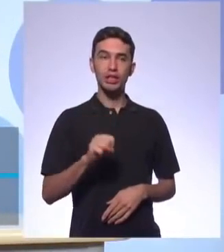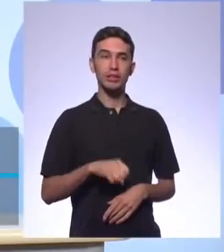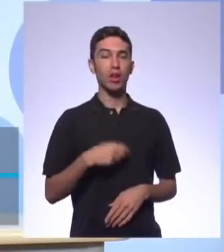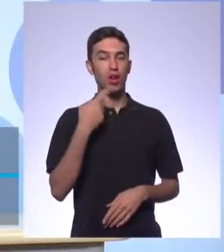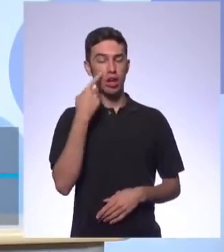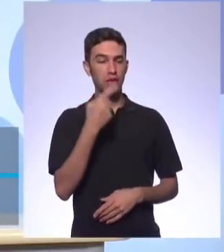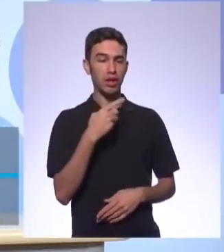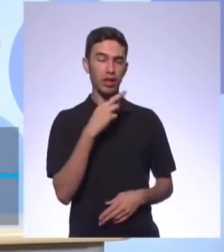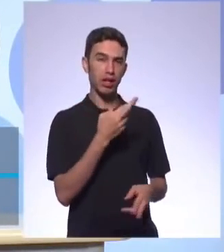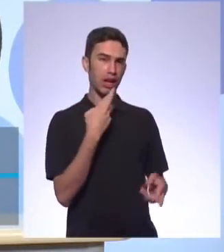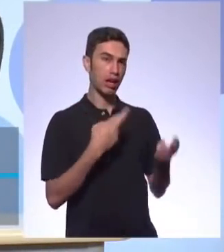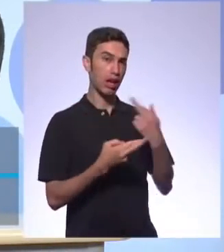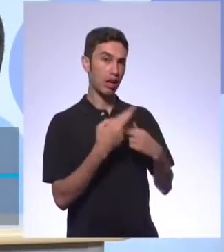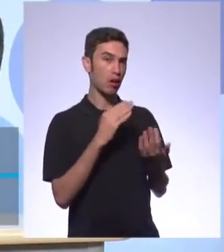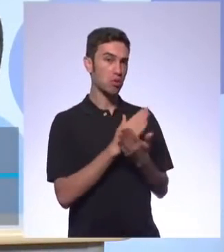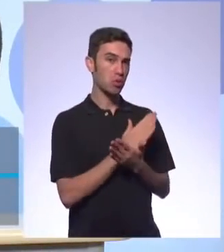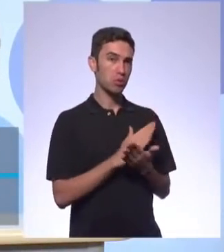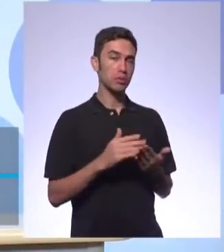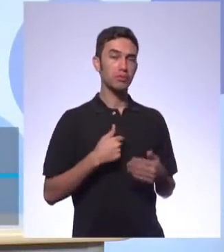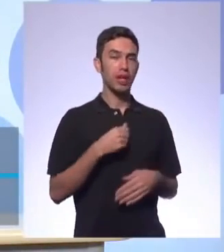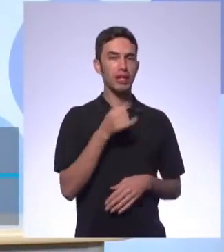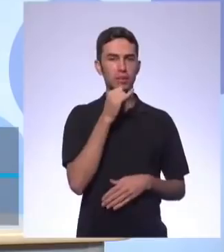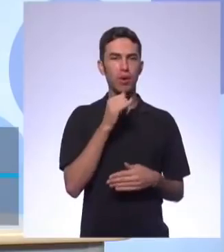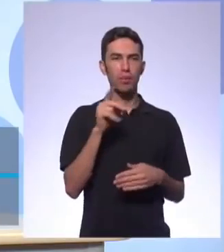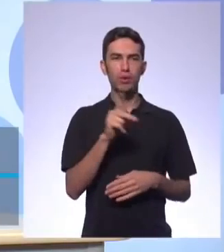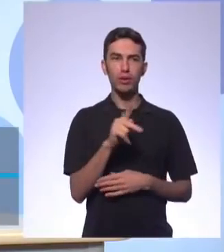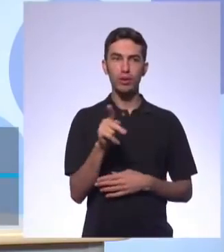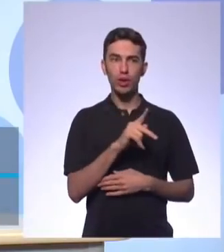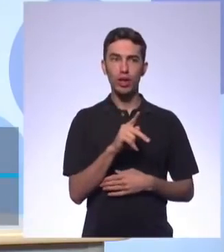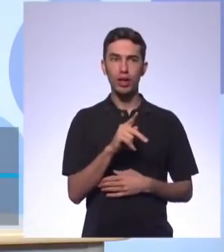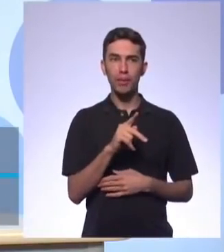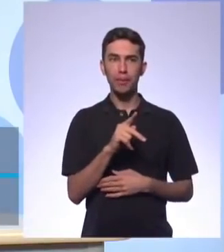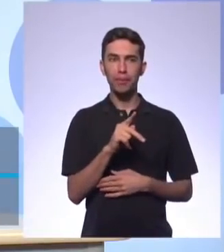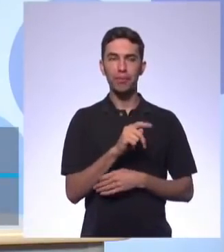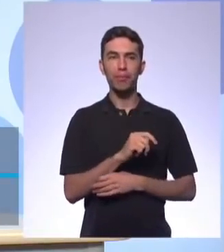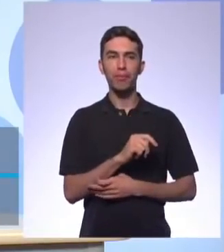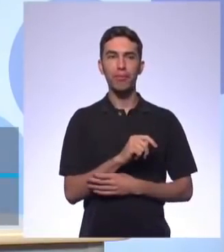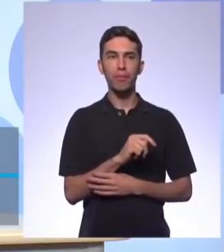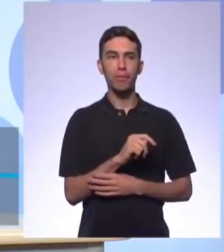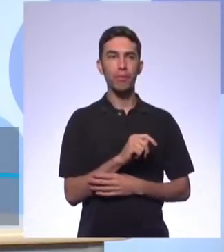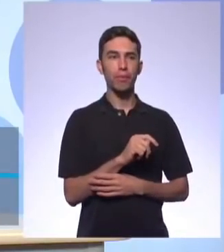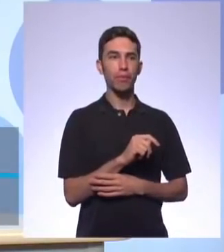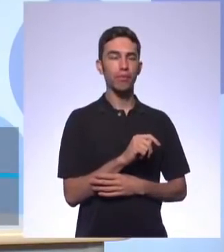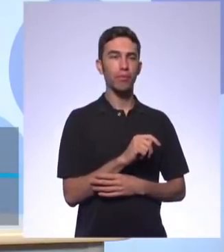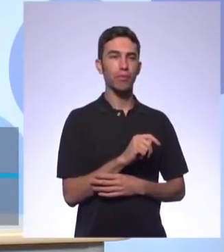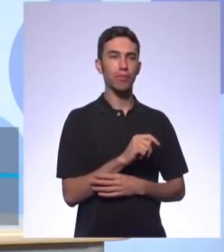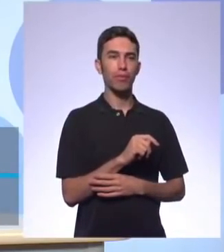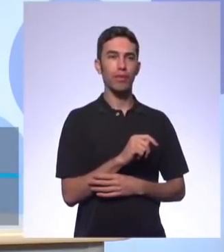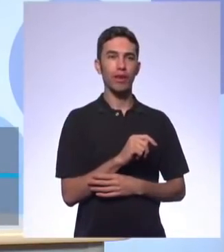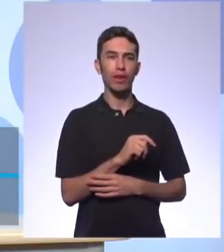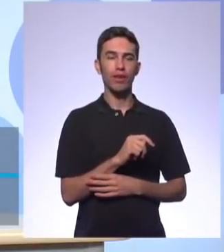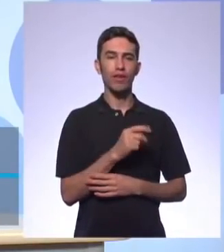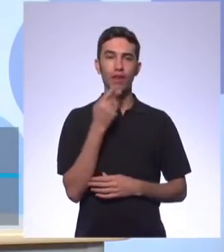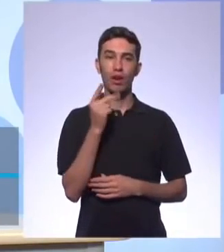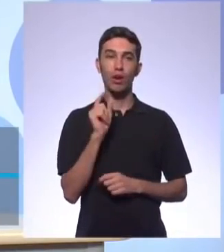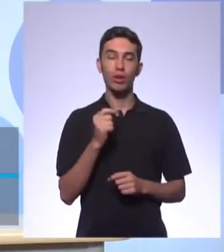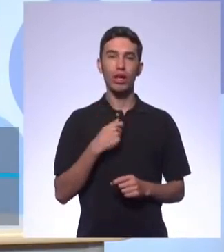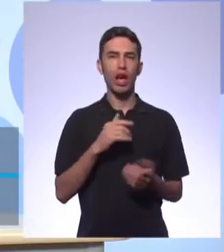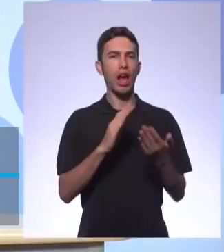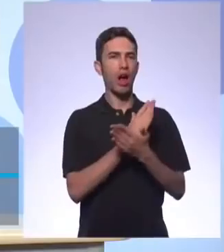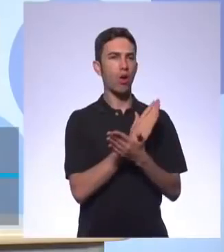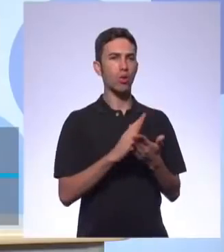respostas aqui, né? Alguns colocaram, por exemplo, a professora aqui colocou que alguns não utilizam,